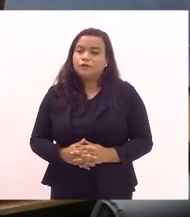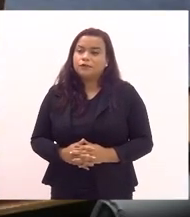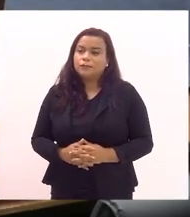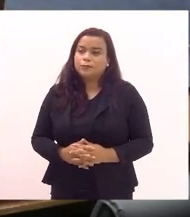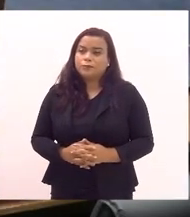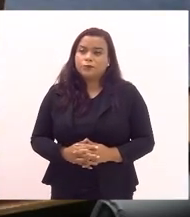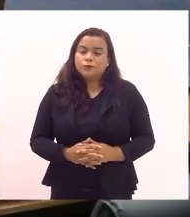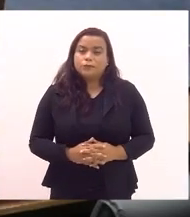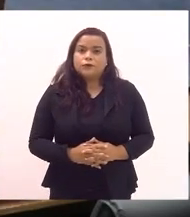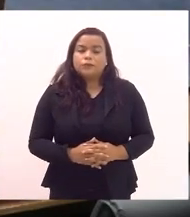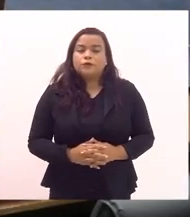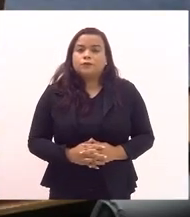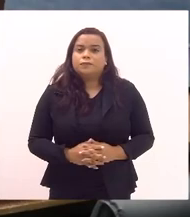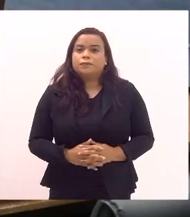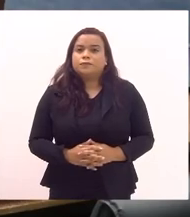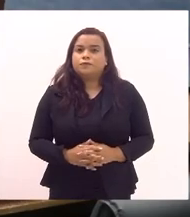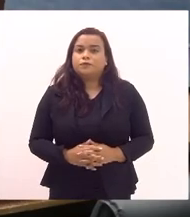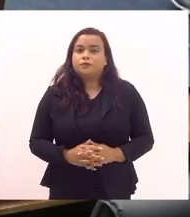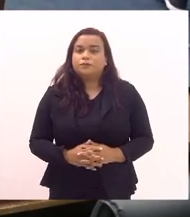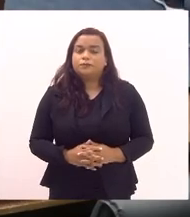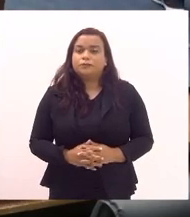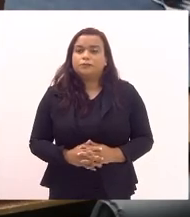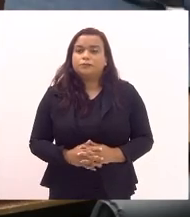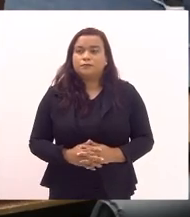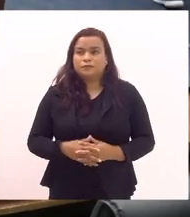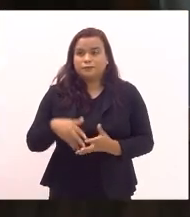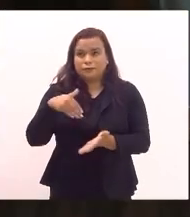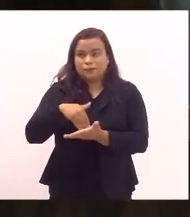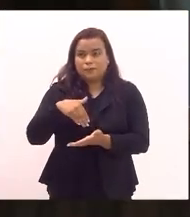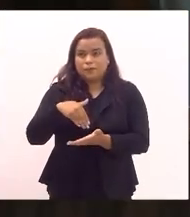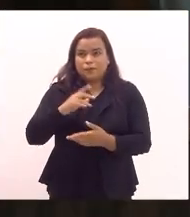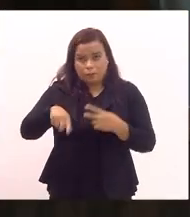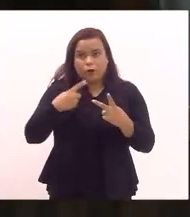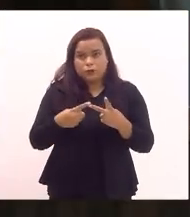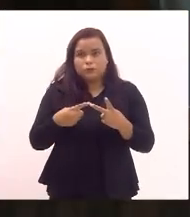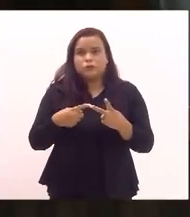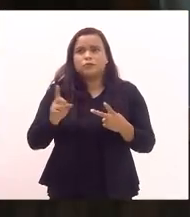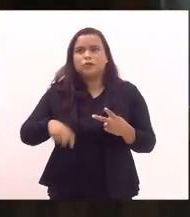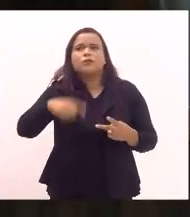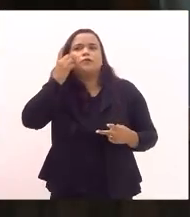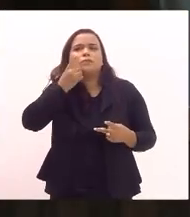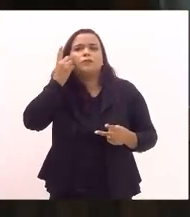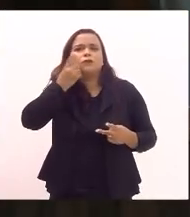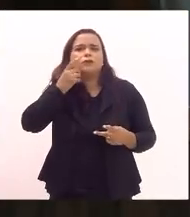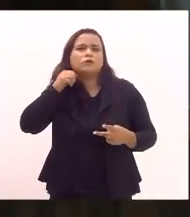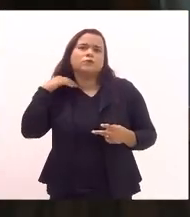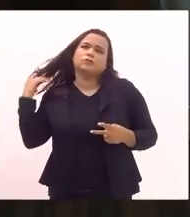E aí o morador escrita é o nome do deputado